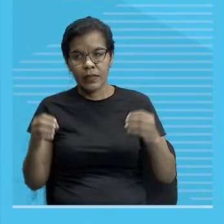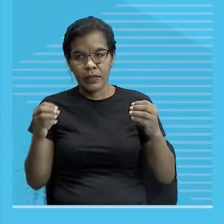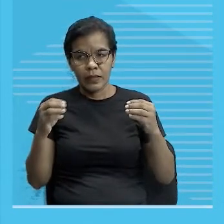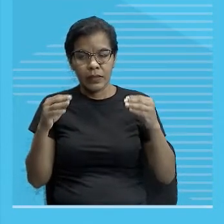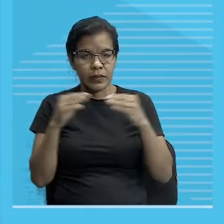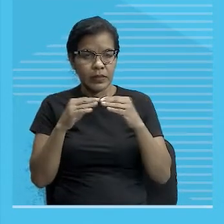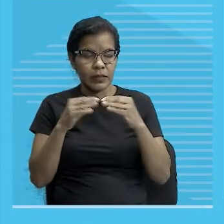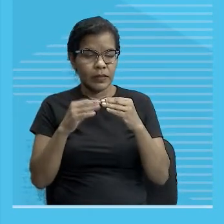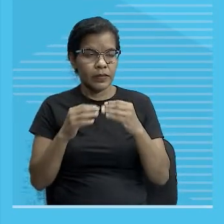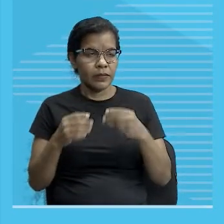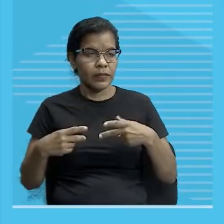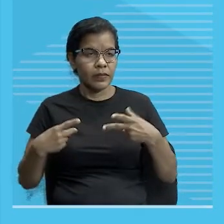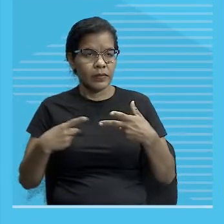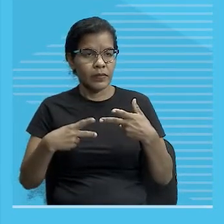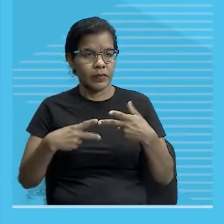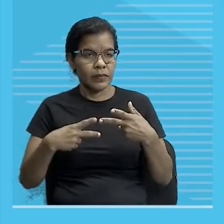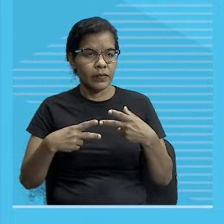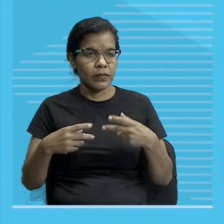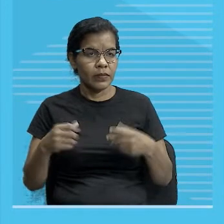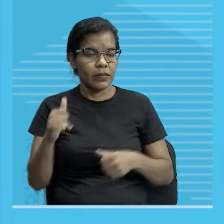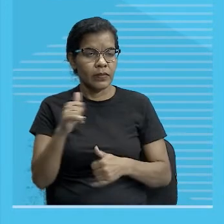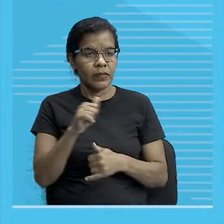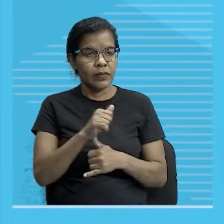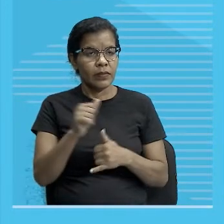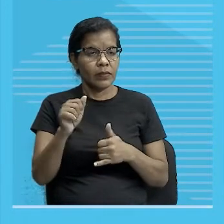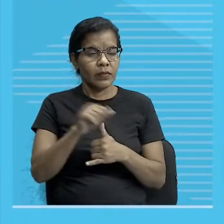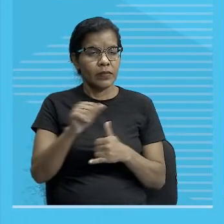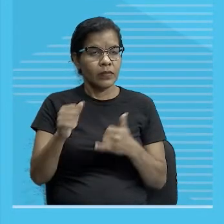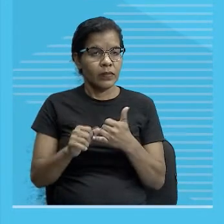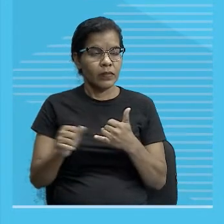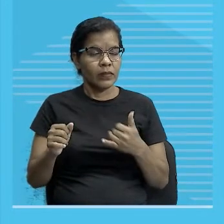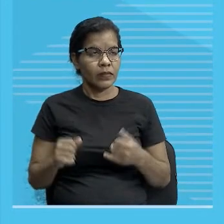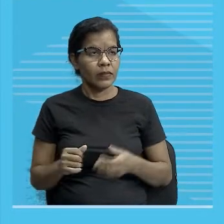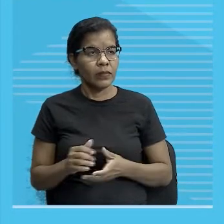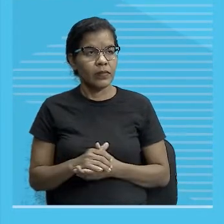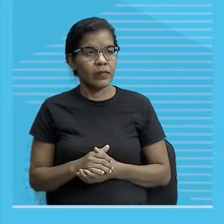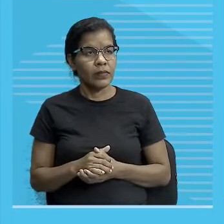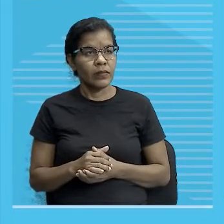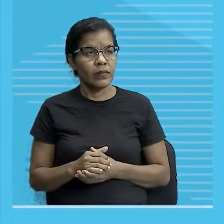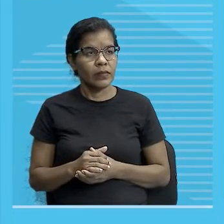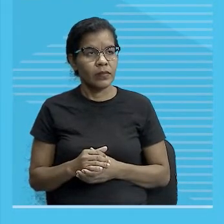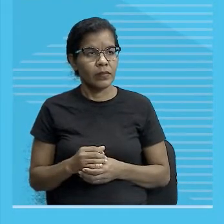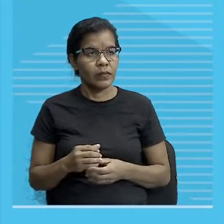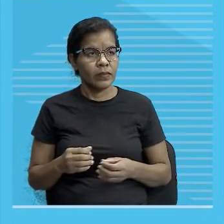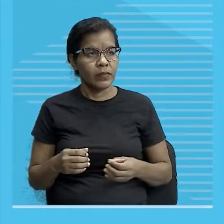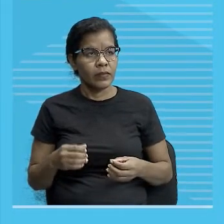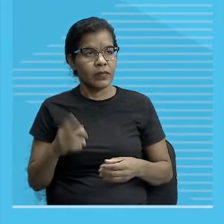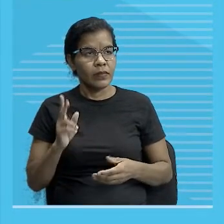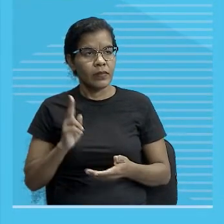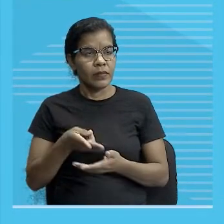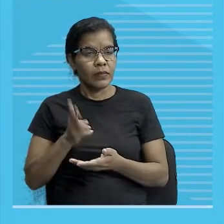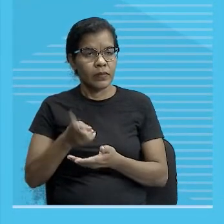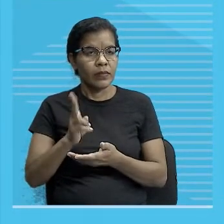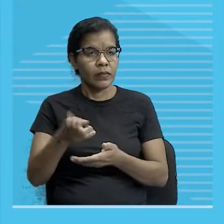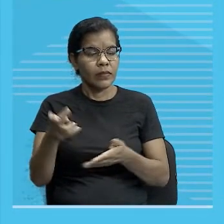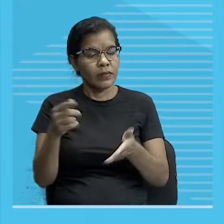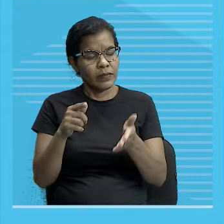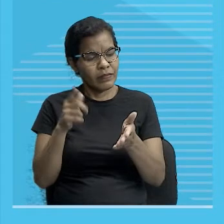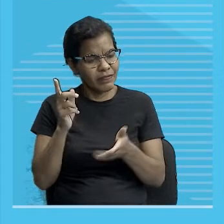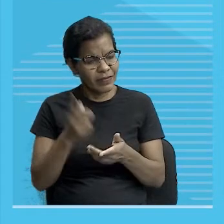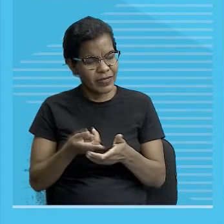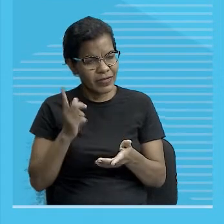bem que é a especificação. Ó. O substantivo está claramente especificado. Então, é isso. Faça sempre essa análise